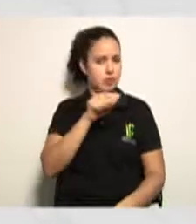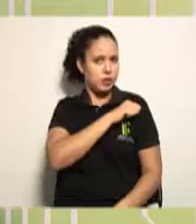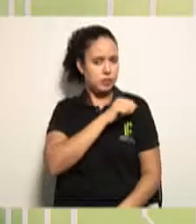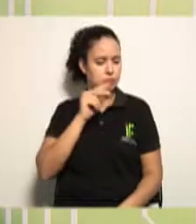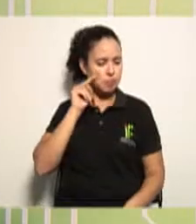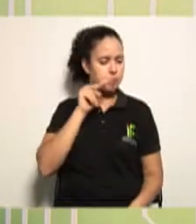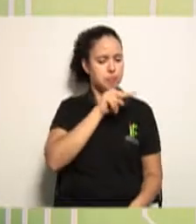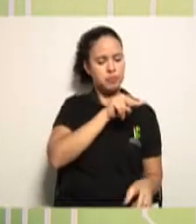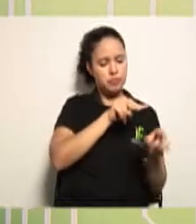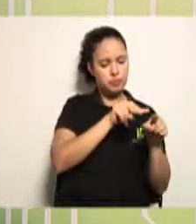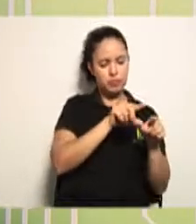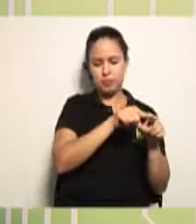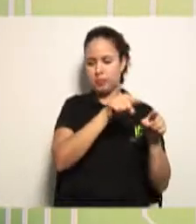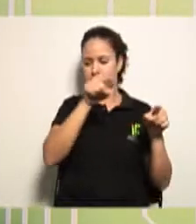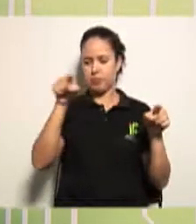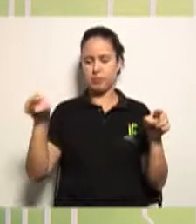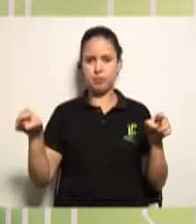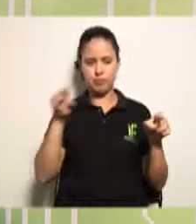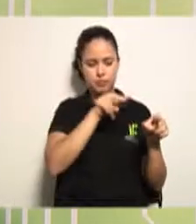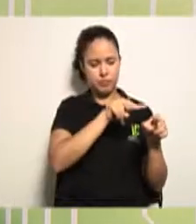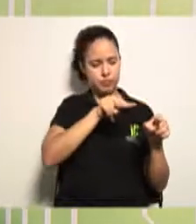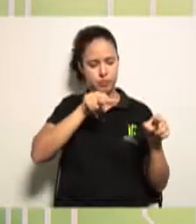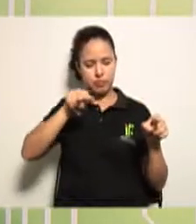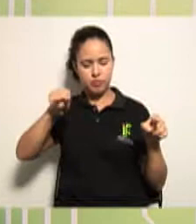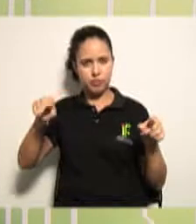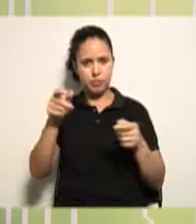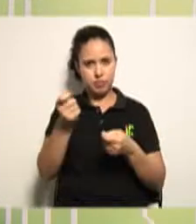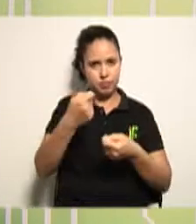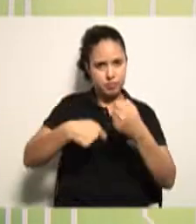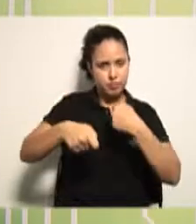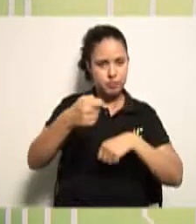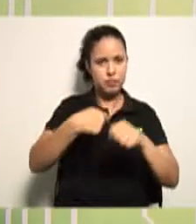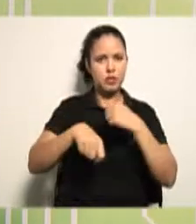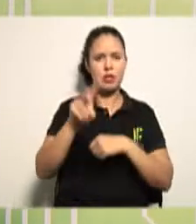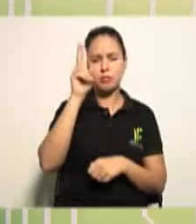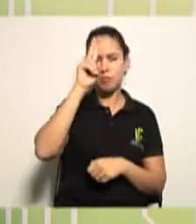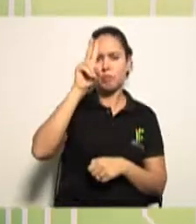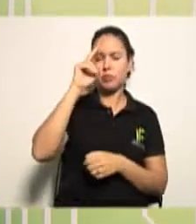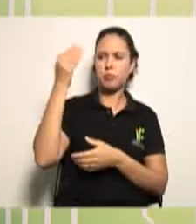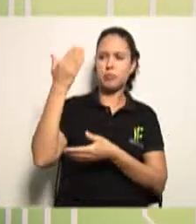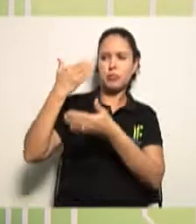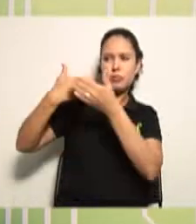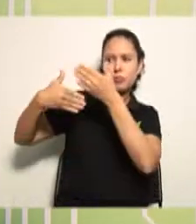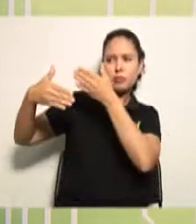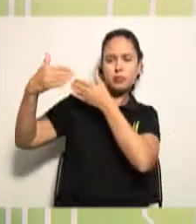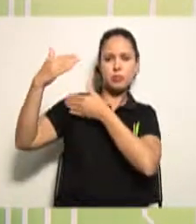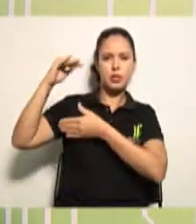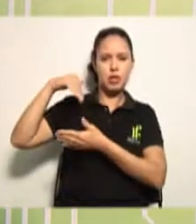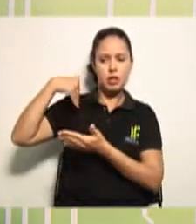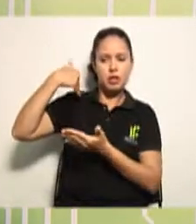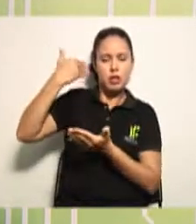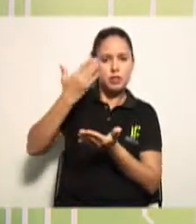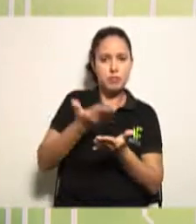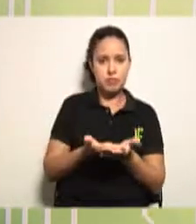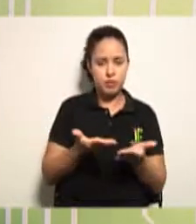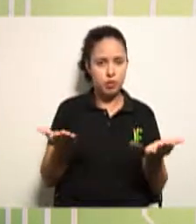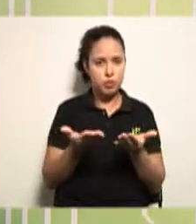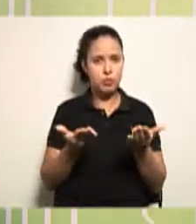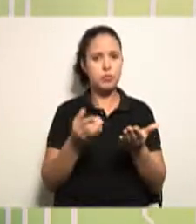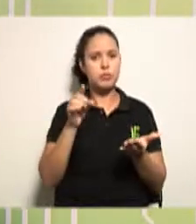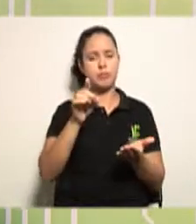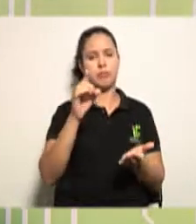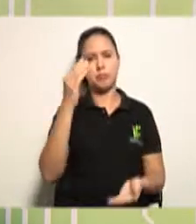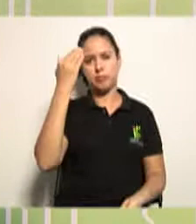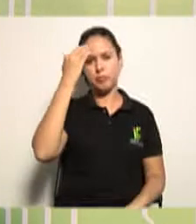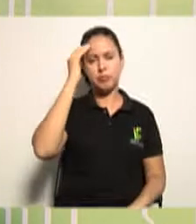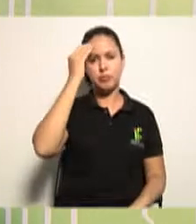temporal da administração, esse histórico que nós temos, essa linha do tempo mesmo, para que você possa entender